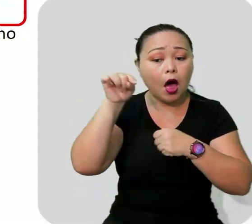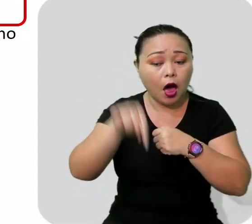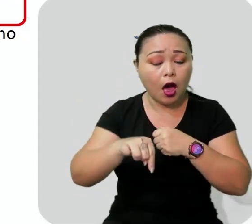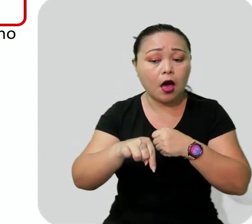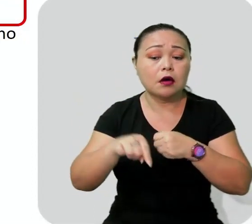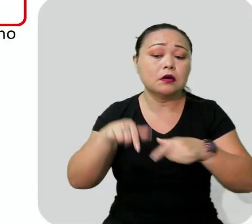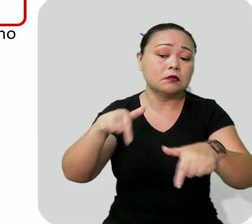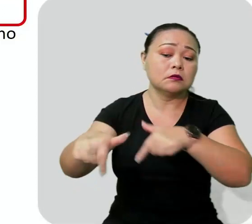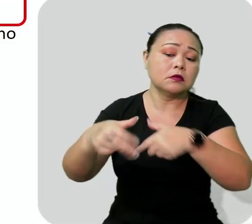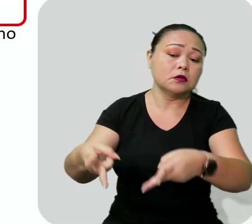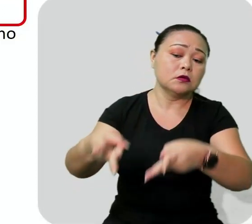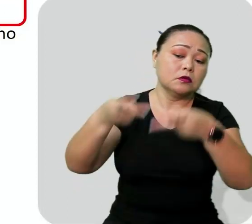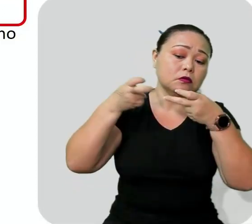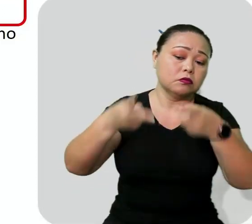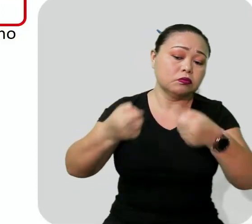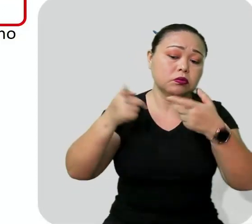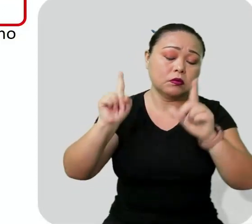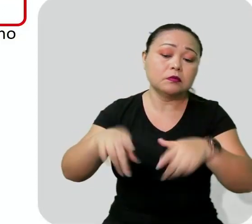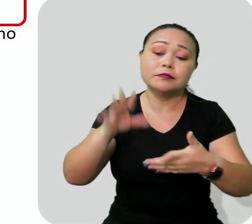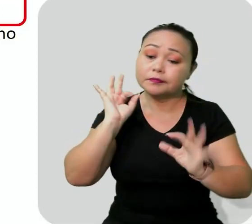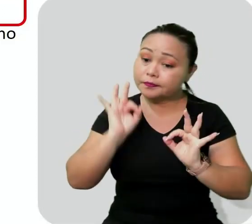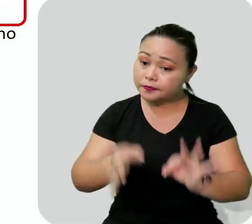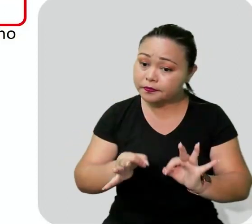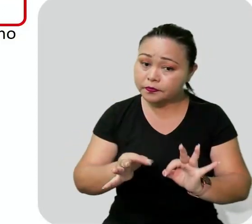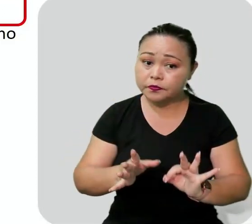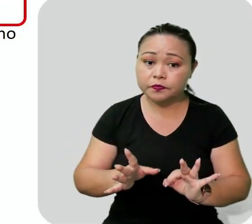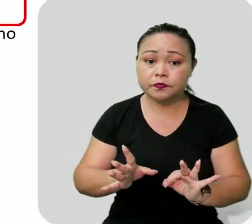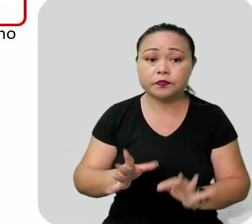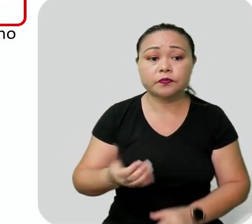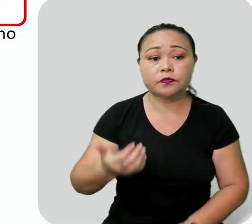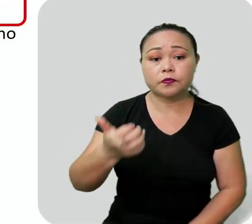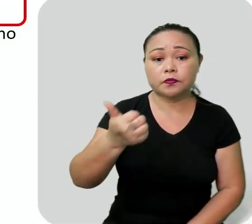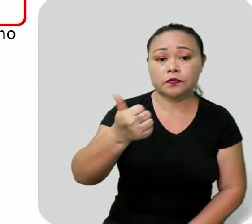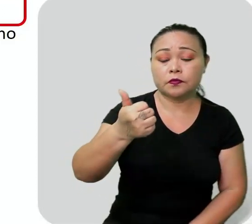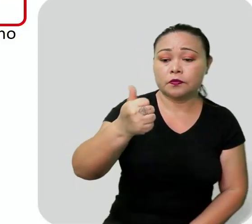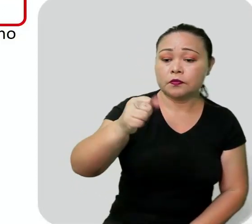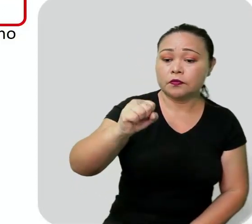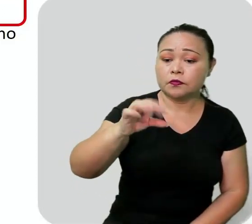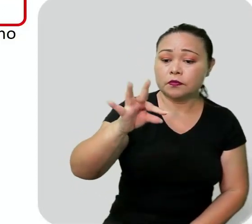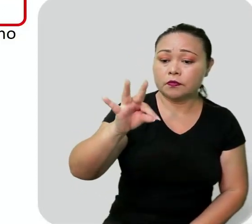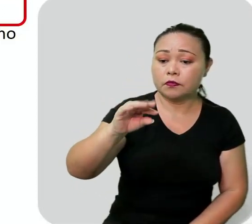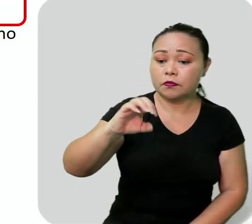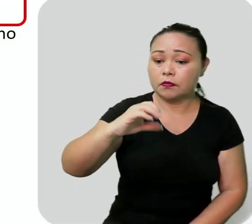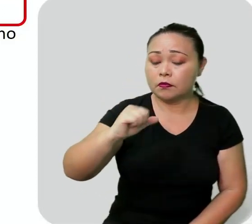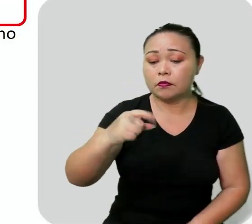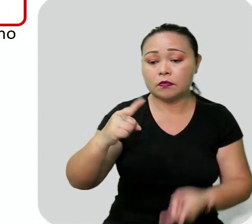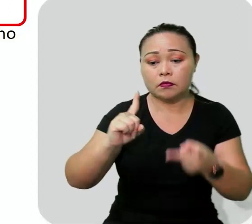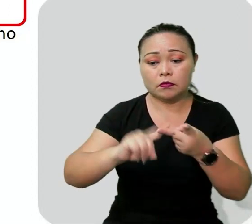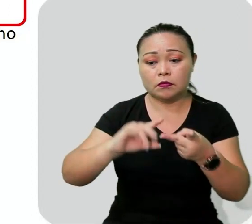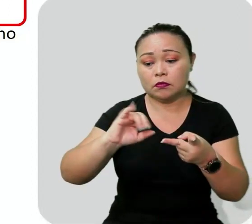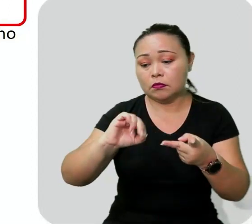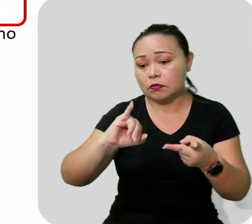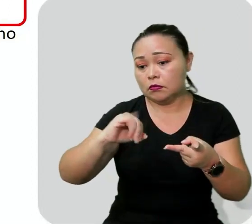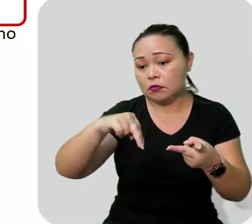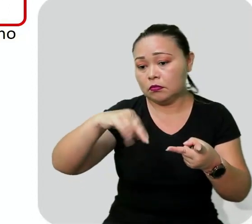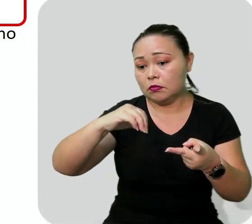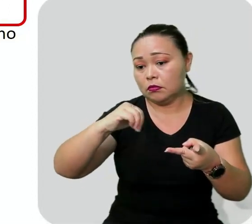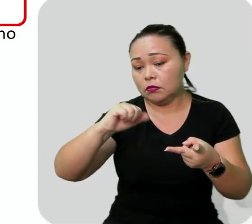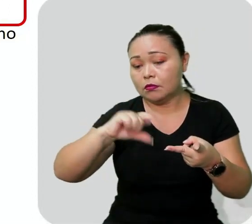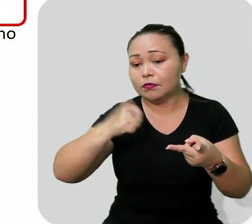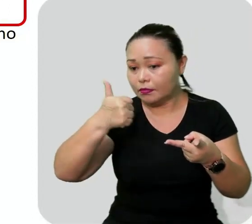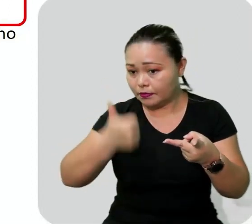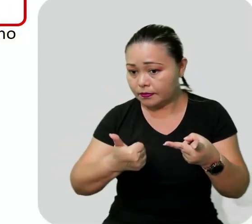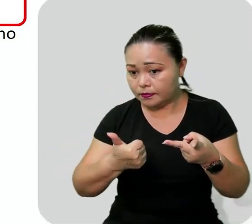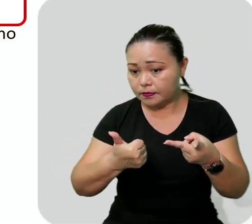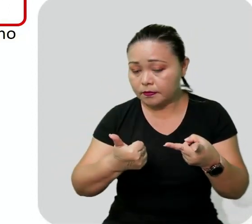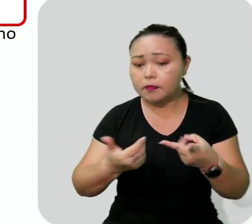obra era explorada. Tá certo? Astecas e incas. Tá